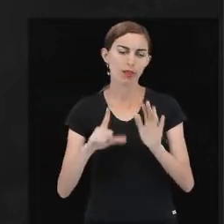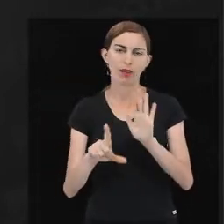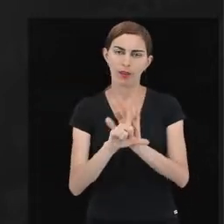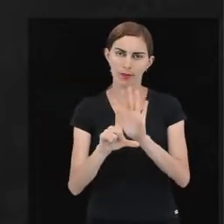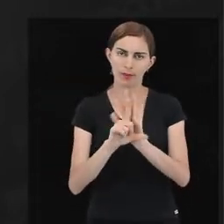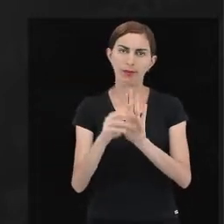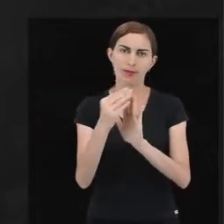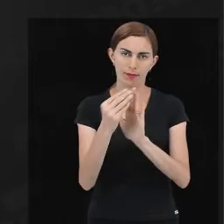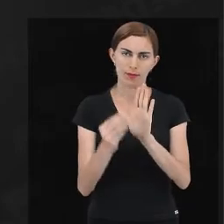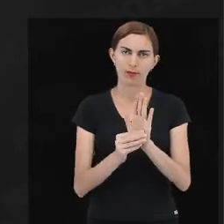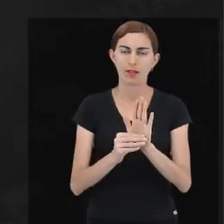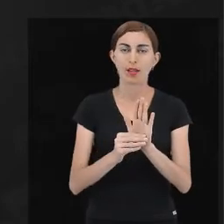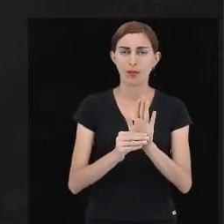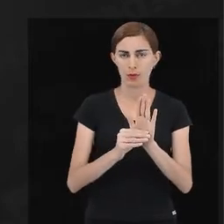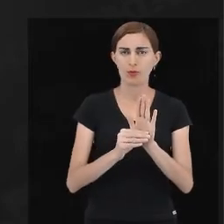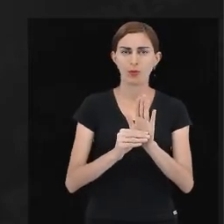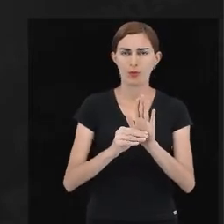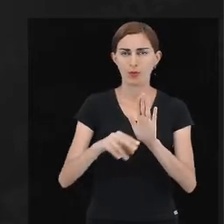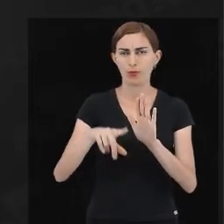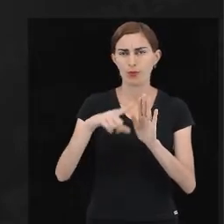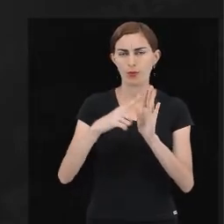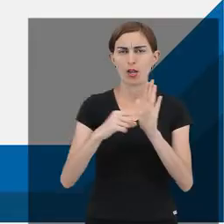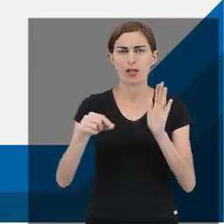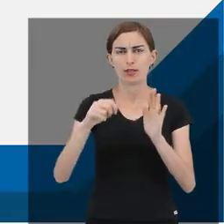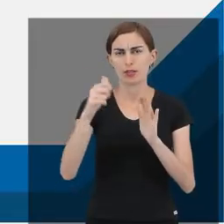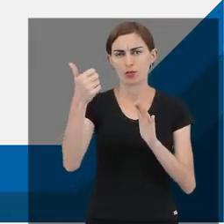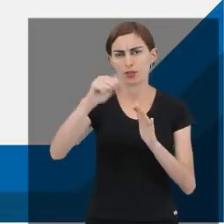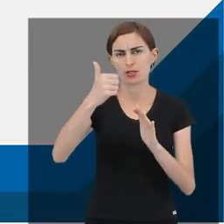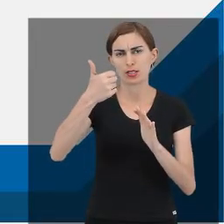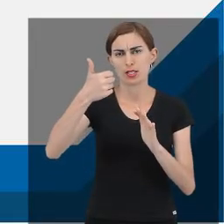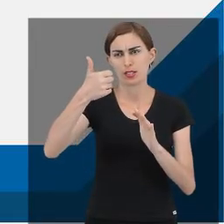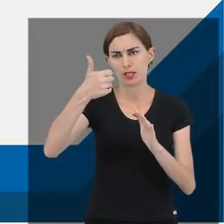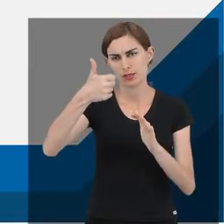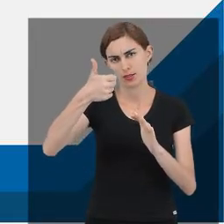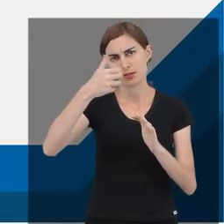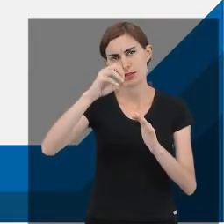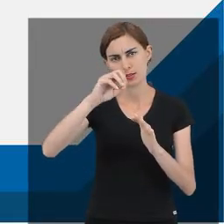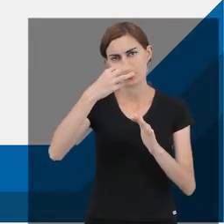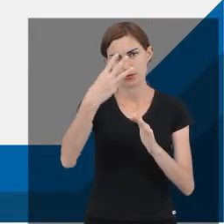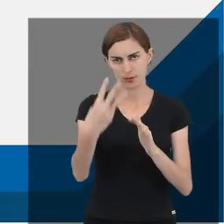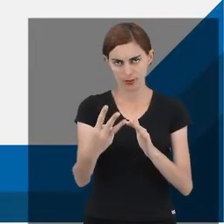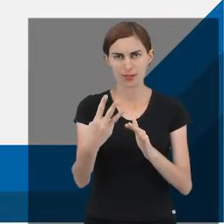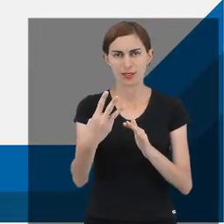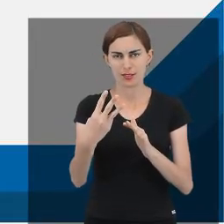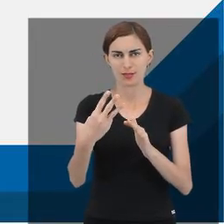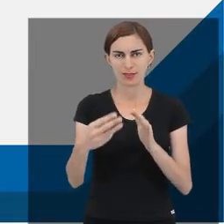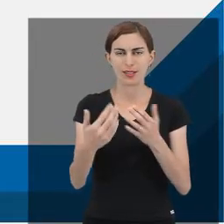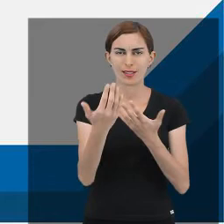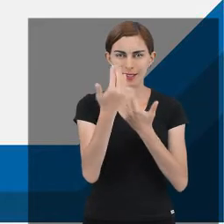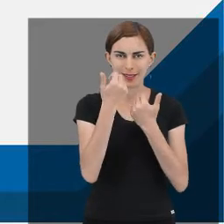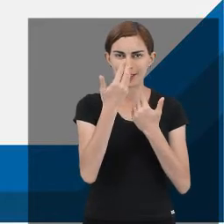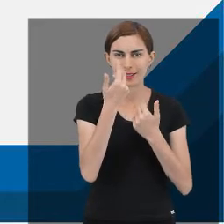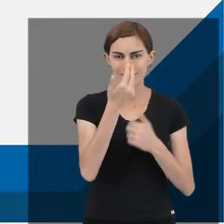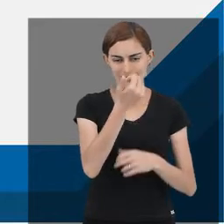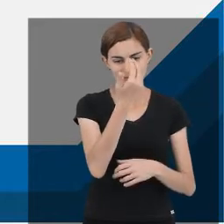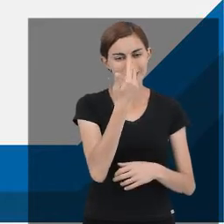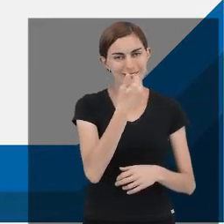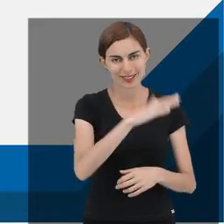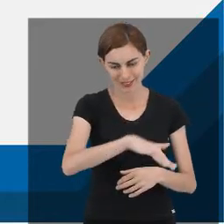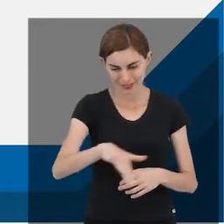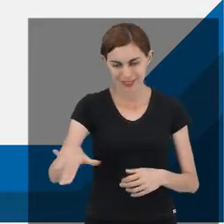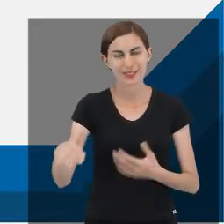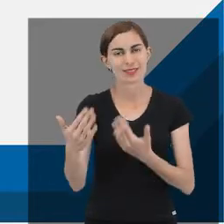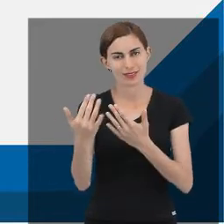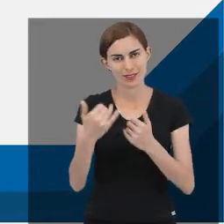e aqui eu trago o artigo 103 do Estatuto da Criança e do Adolescente, que diz que considera-se ato infracional a conduta descrita na lei